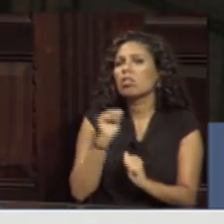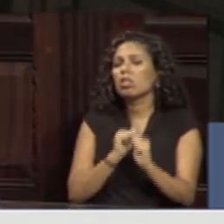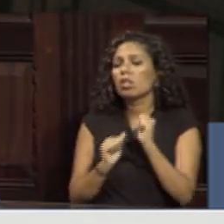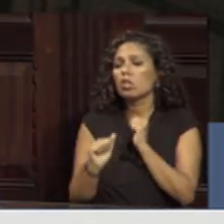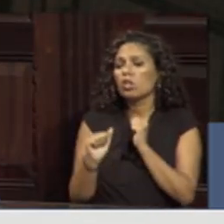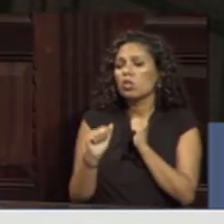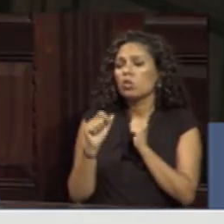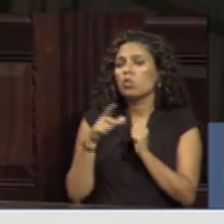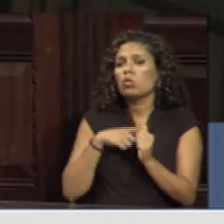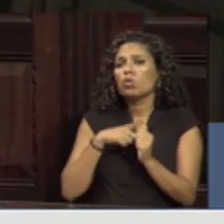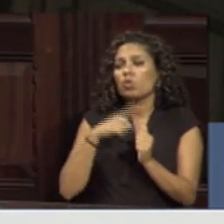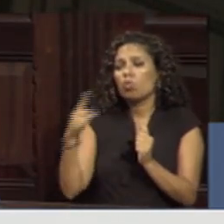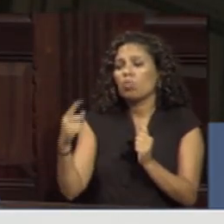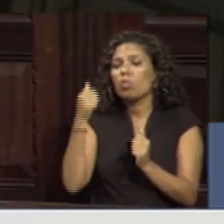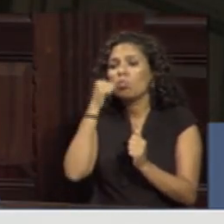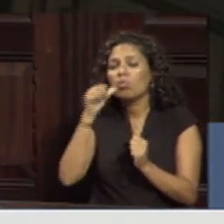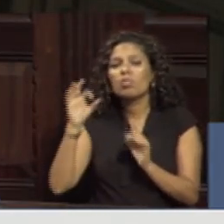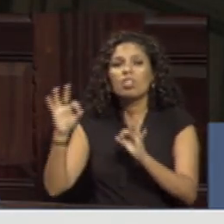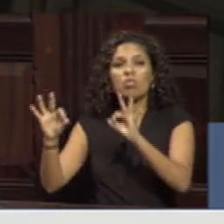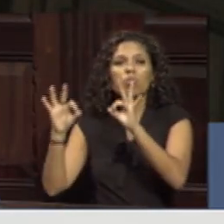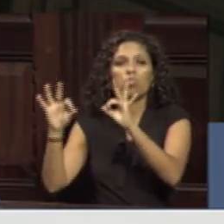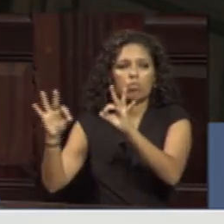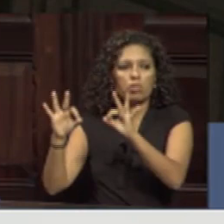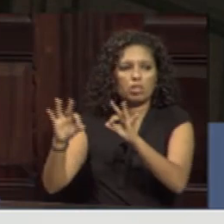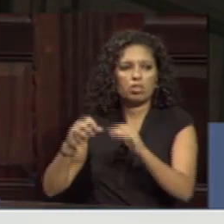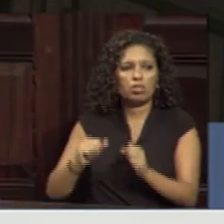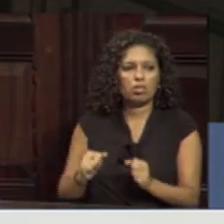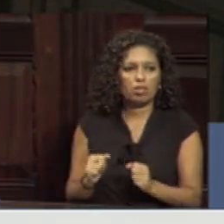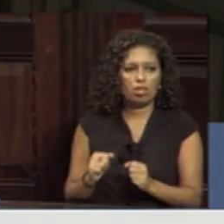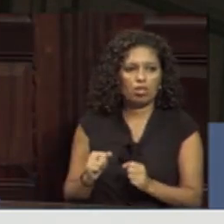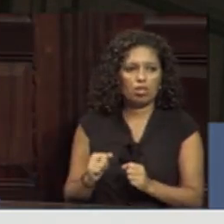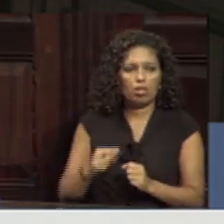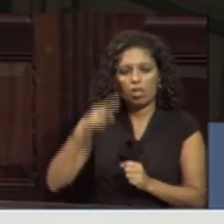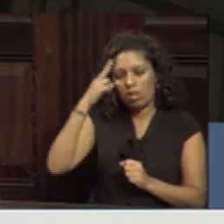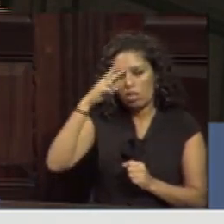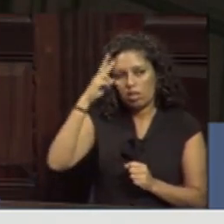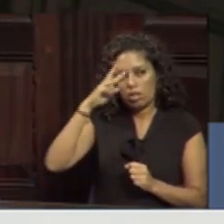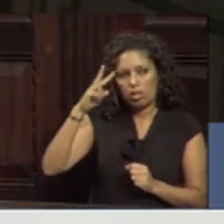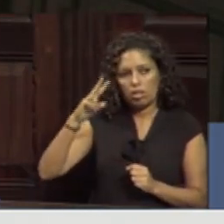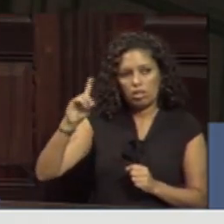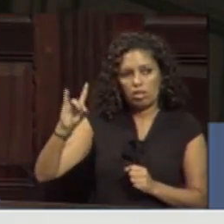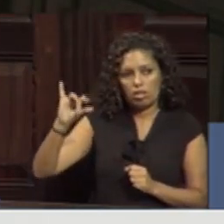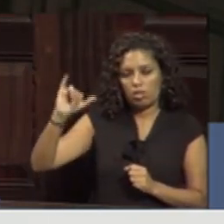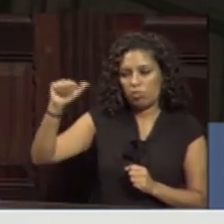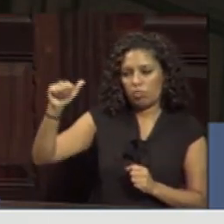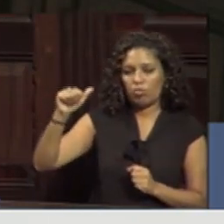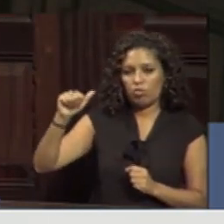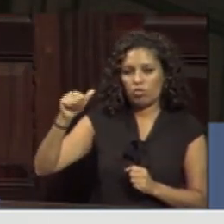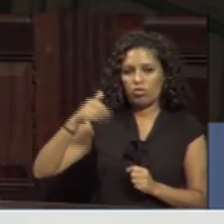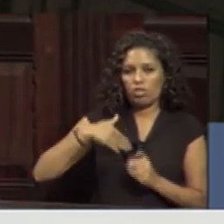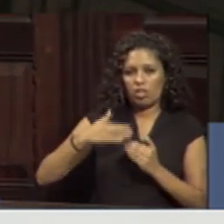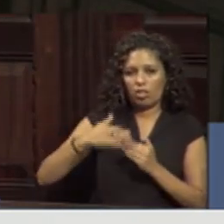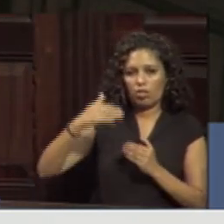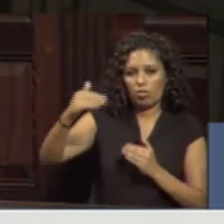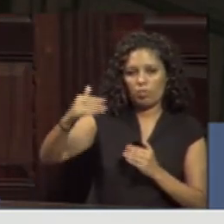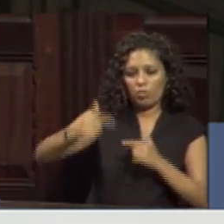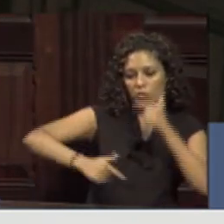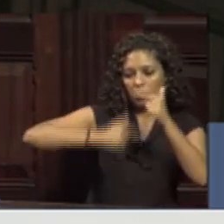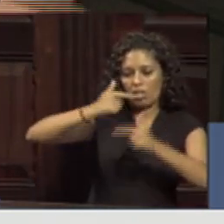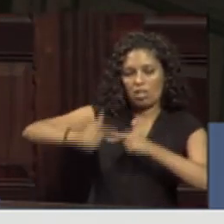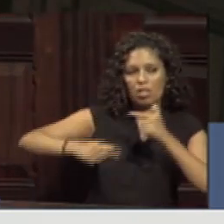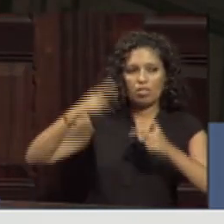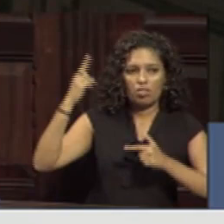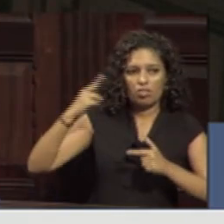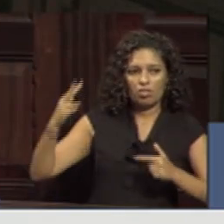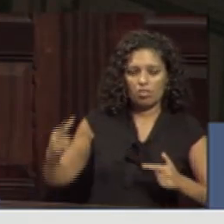especial. Conheci a Marielle, até no dia da posse, Leomar Coelho. Ela passou com um sorriso, com aquele cabelão.